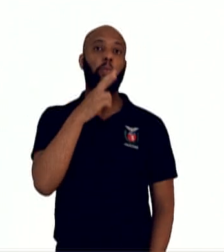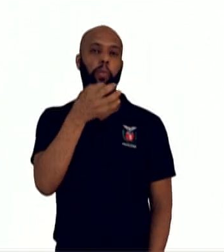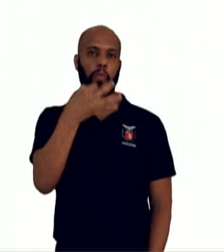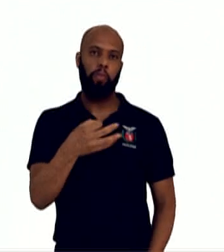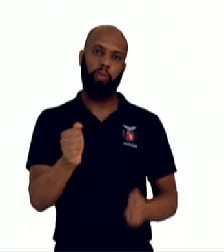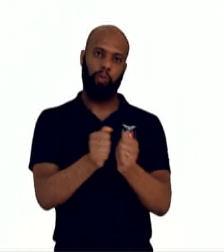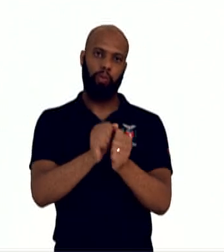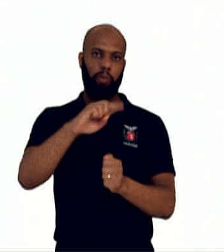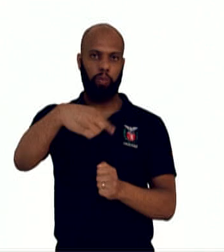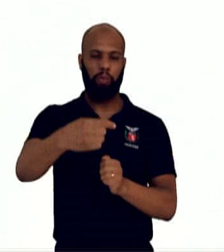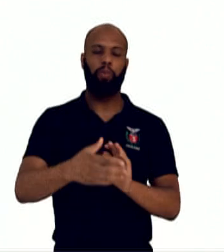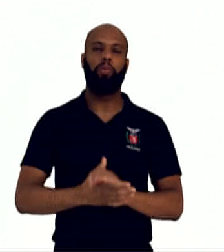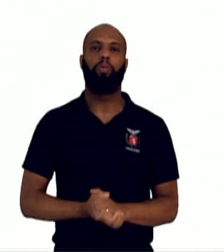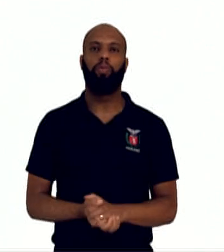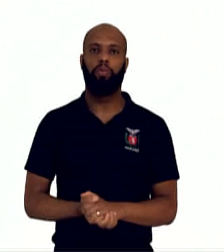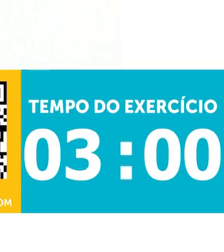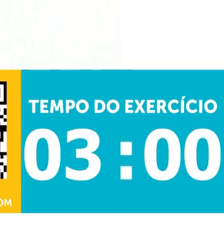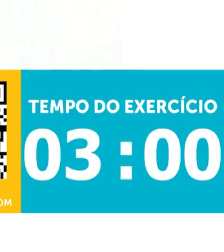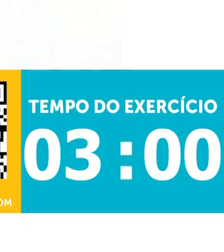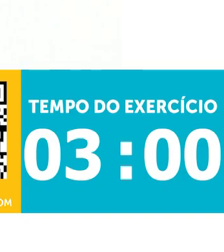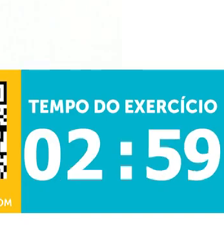certa.